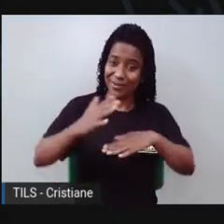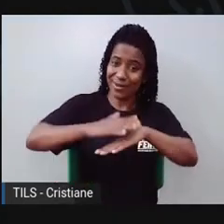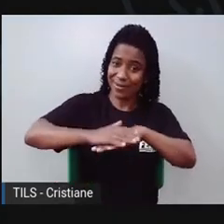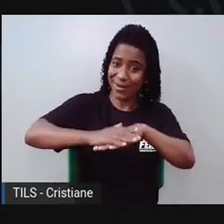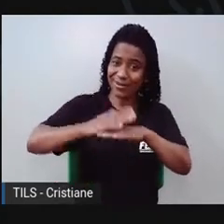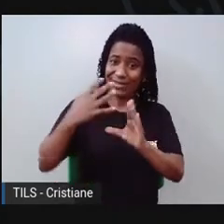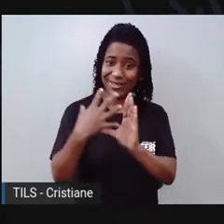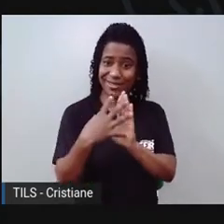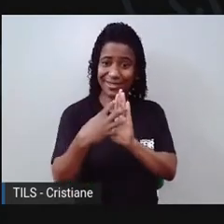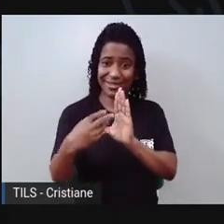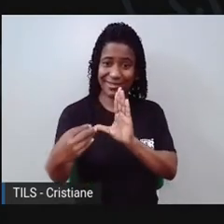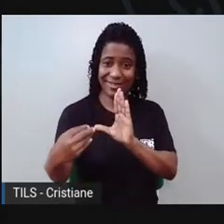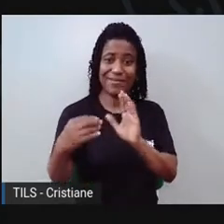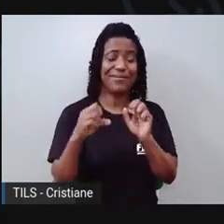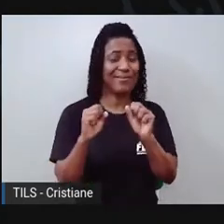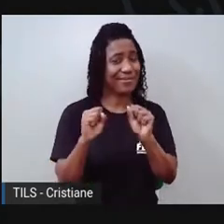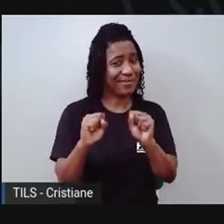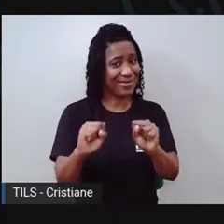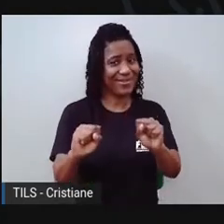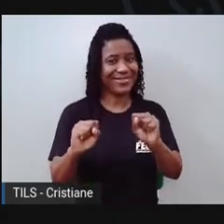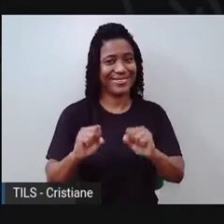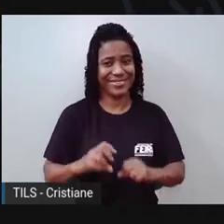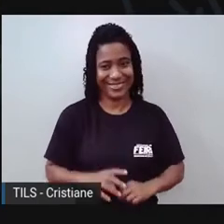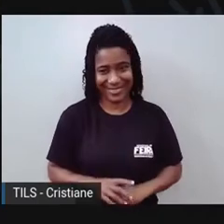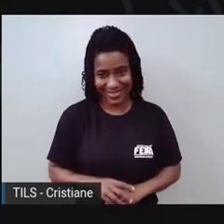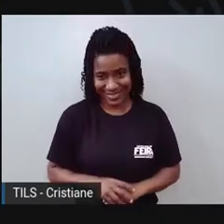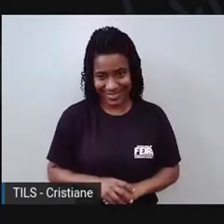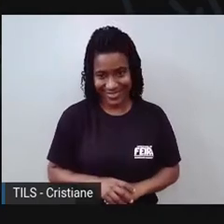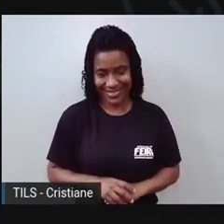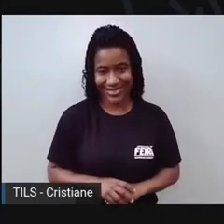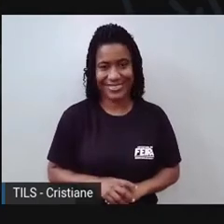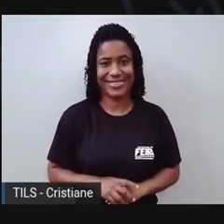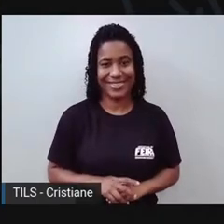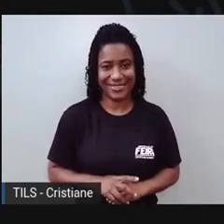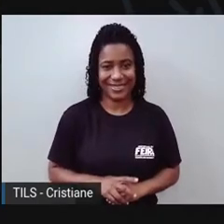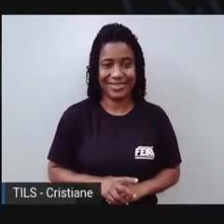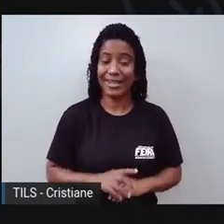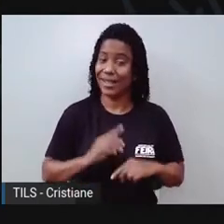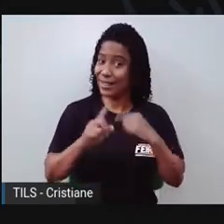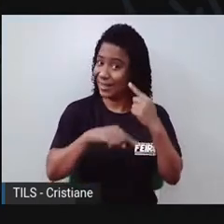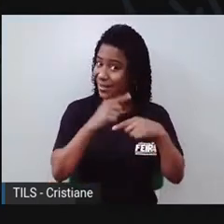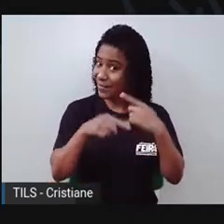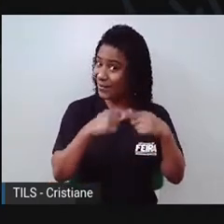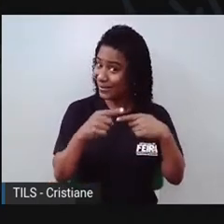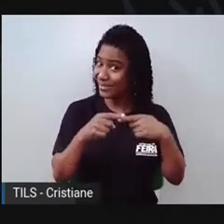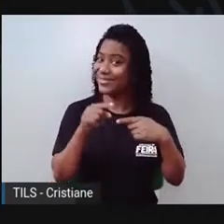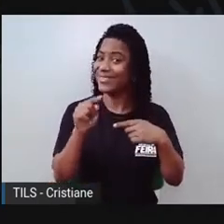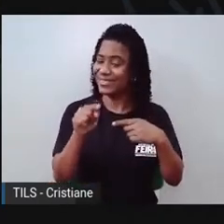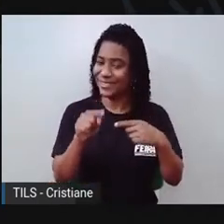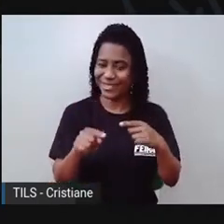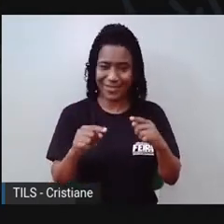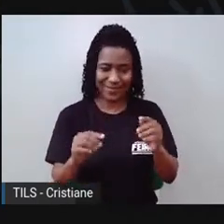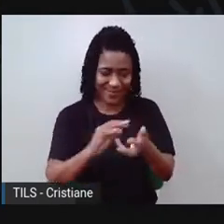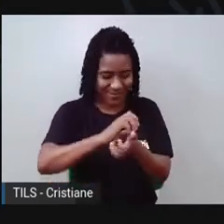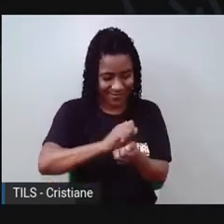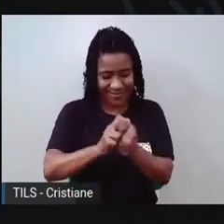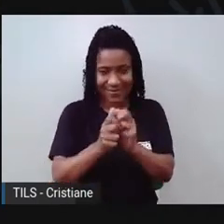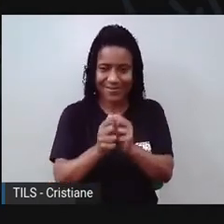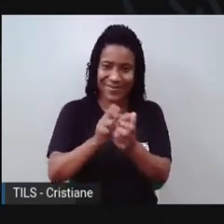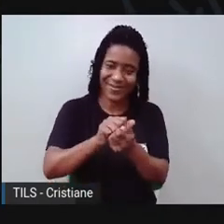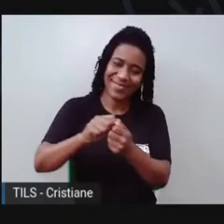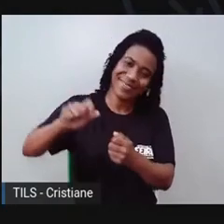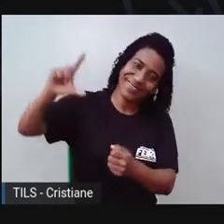faz também. Aí depois você vai tirar uma foto, né? Fazendo do lado